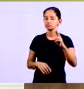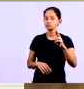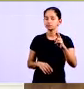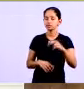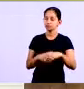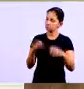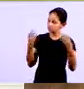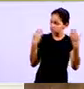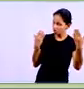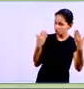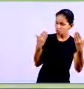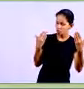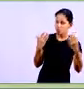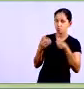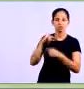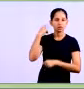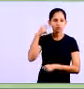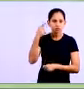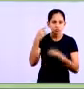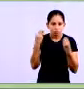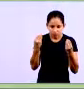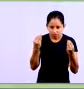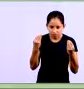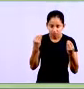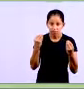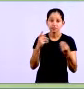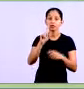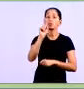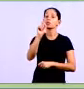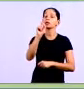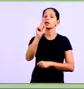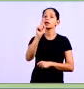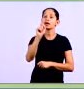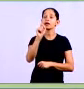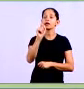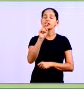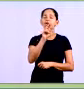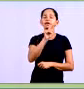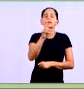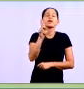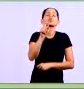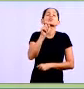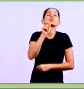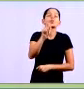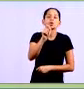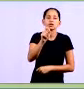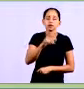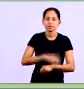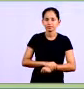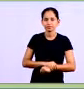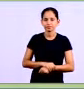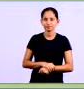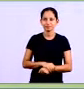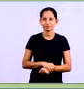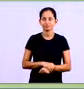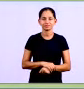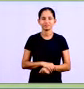Que isso, cara? Você é doido? Isso é? Aí lá vem, o que o pessoal marcou aí,